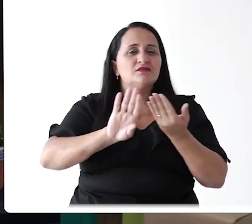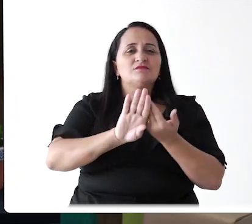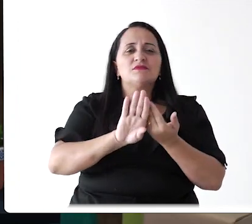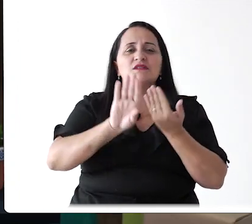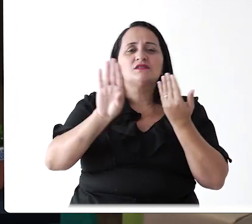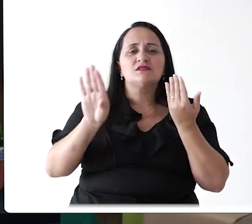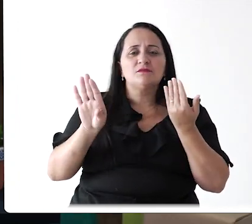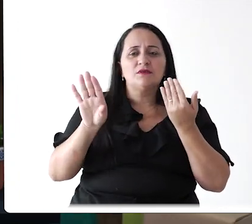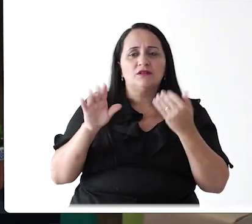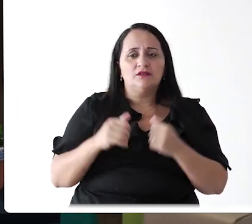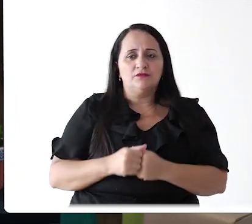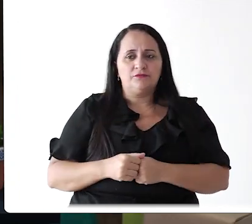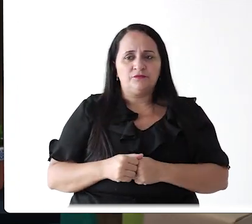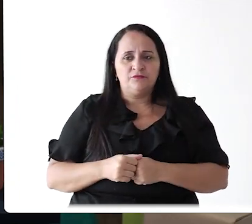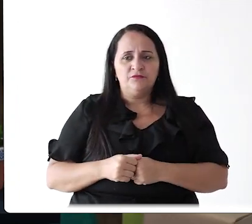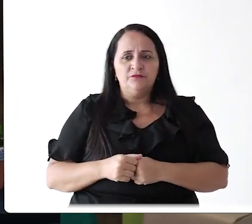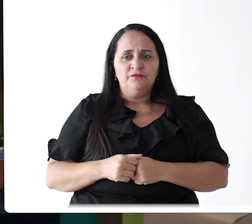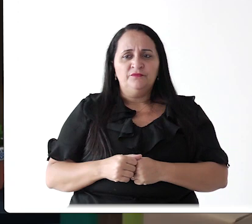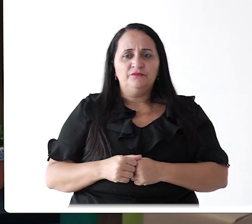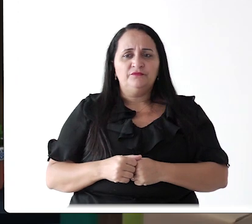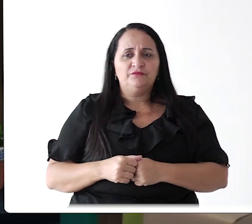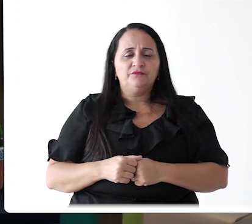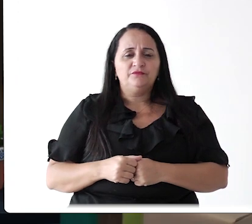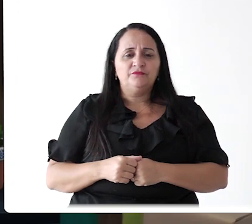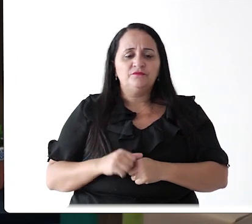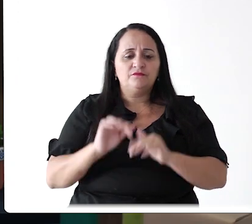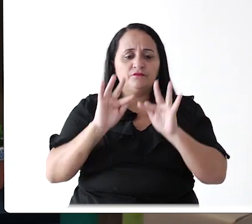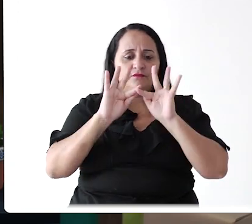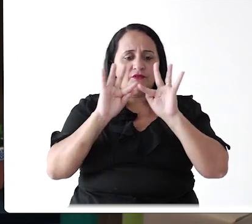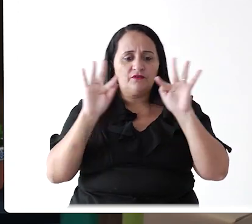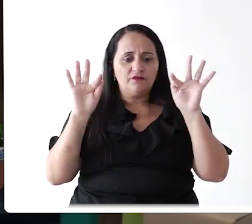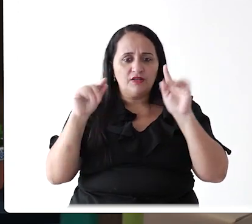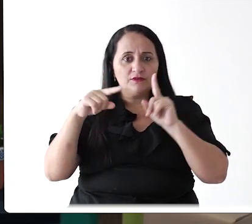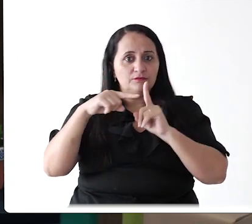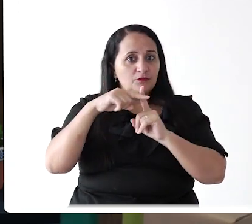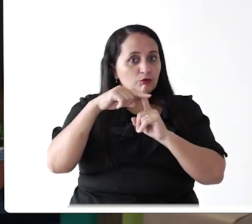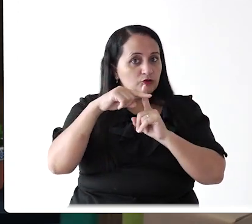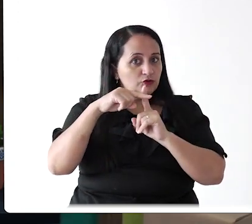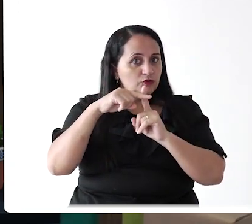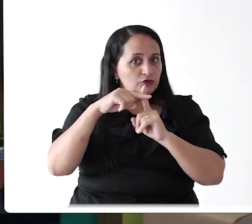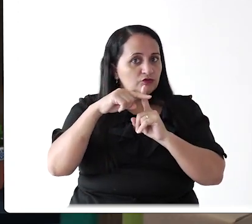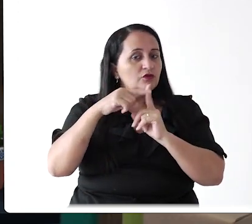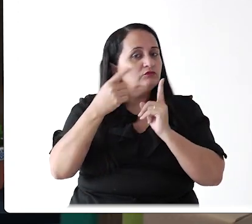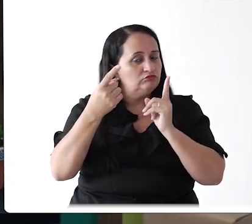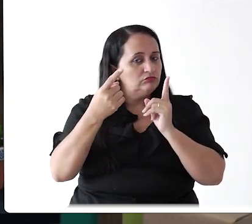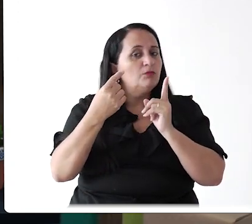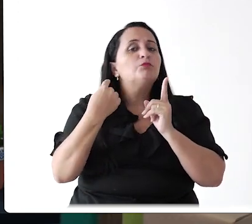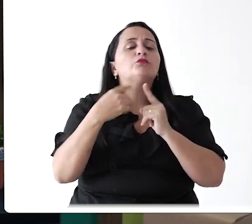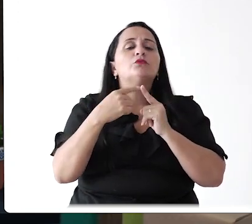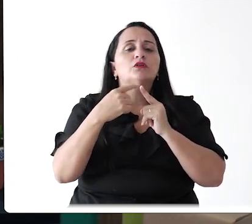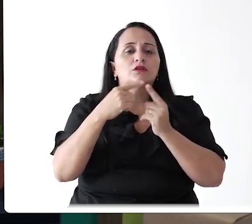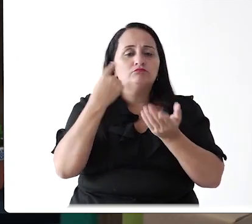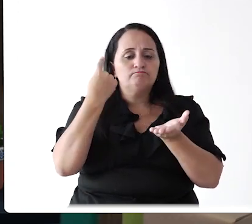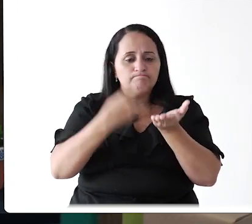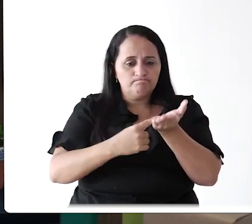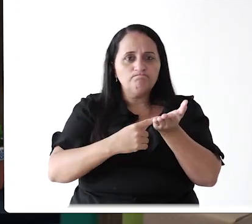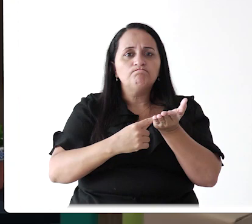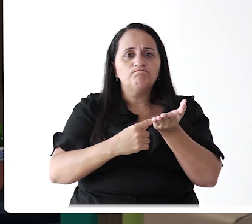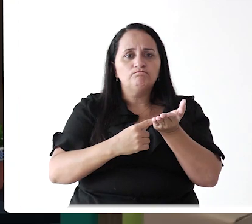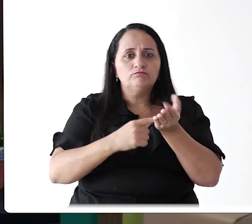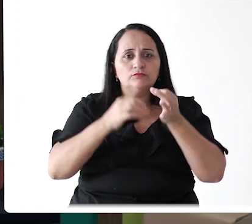uma positiva, afirmativa, e outra negativa, a gente vai utilizar uma...